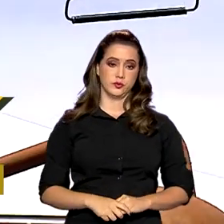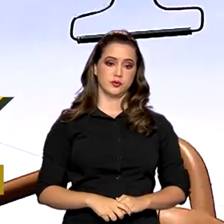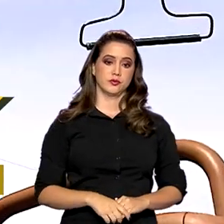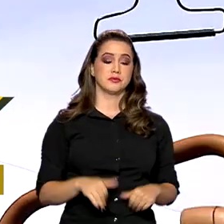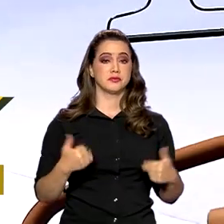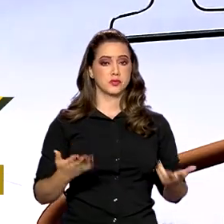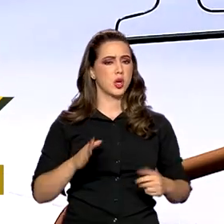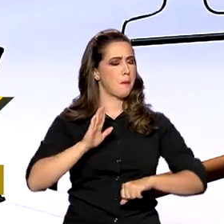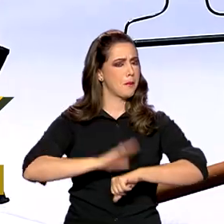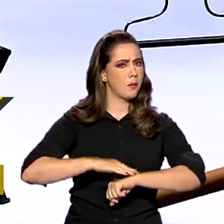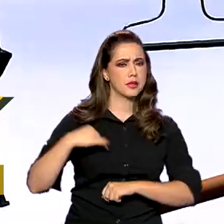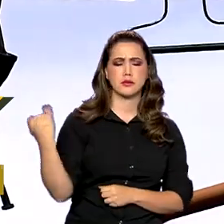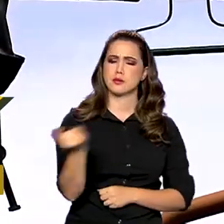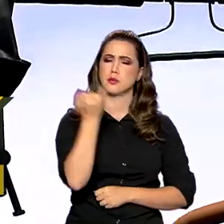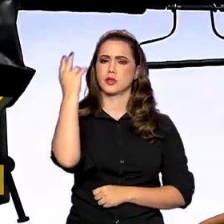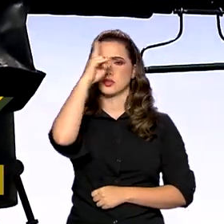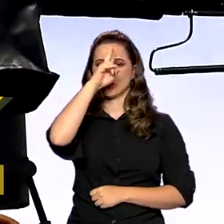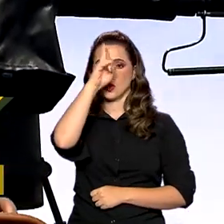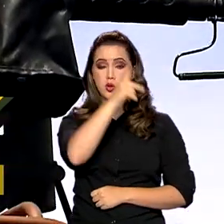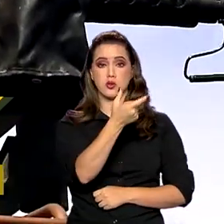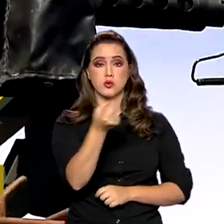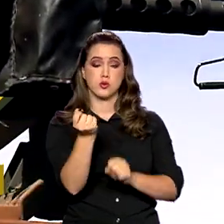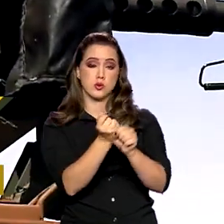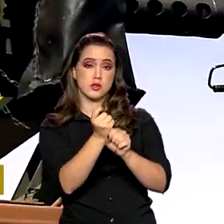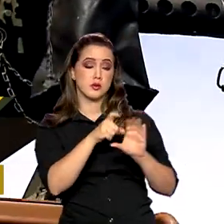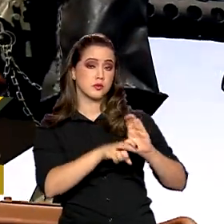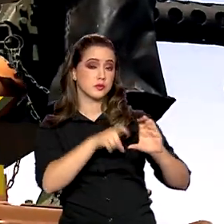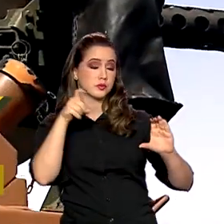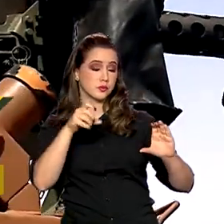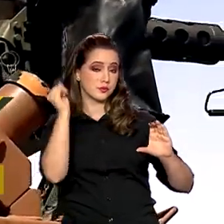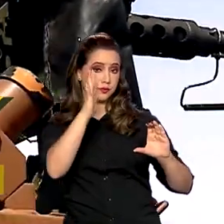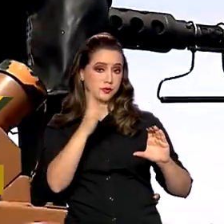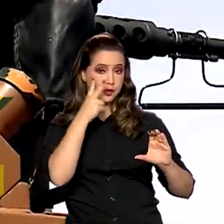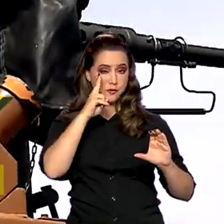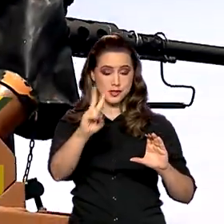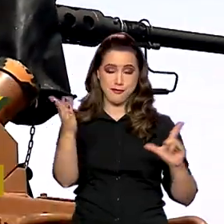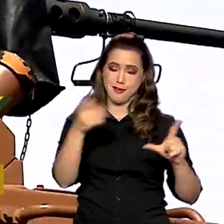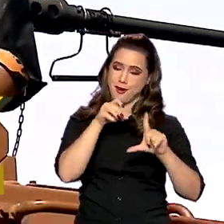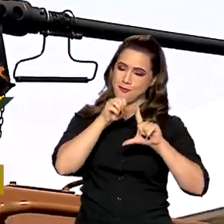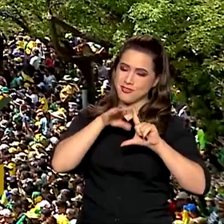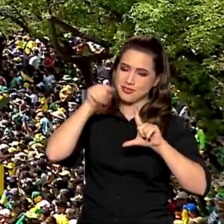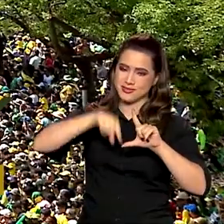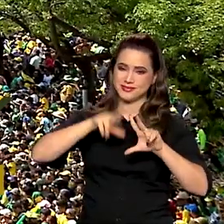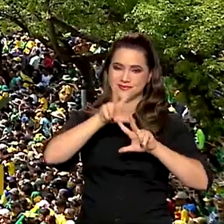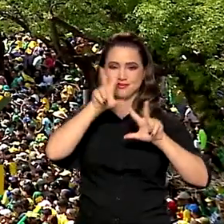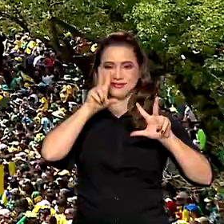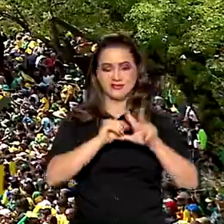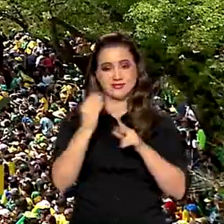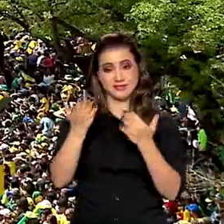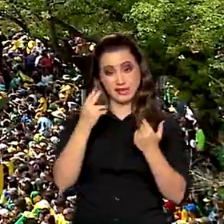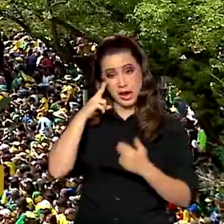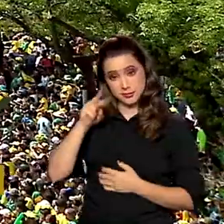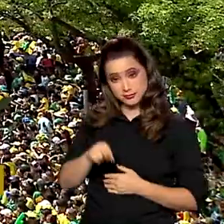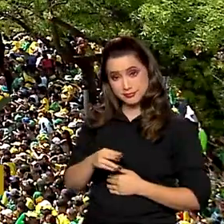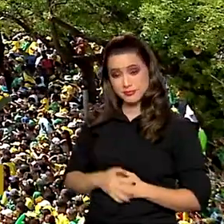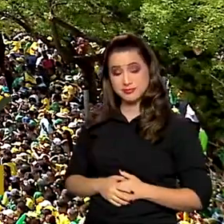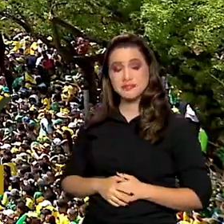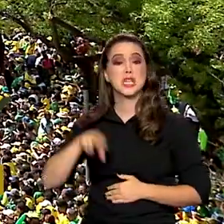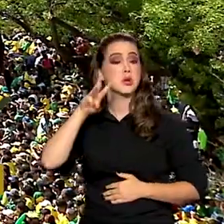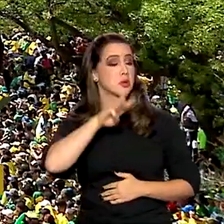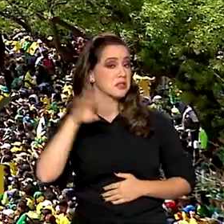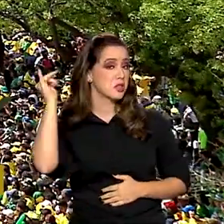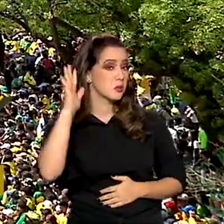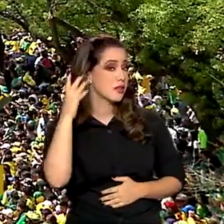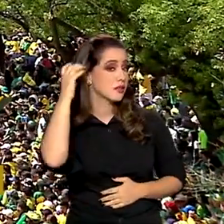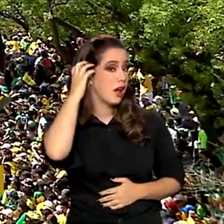É isso, momentos históricos, bicentenário da independência do Brasil. Você acompanha ao vivo aqui pela TV Brasil, pela Agência Brasil,